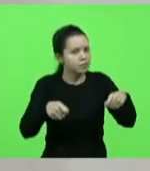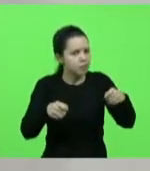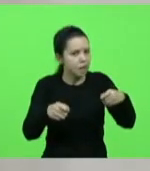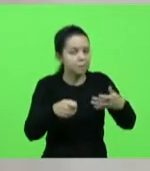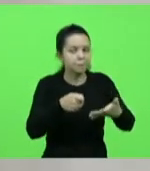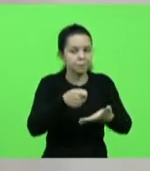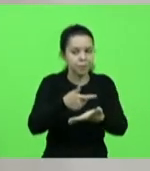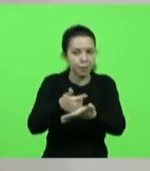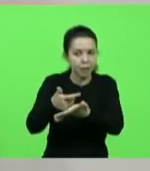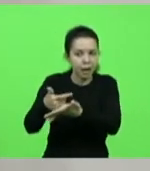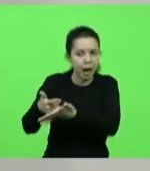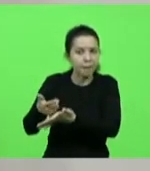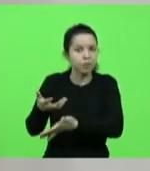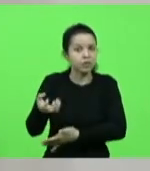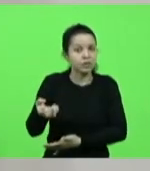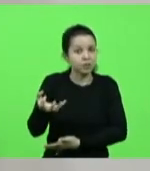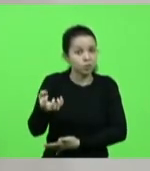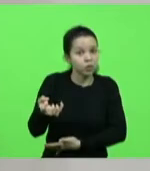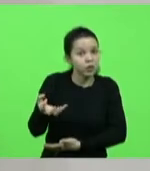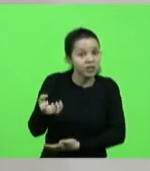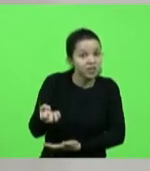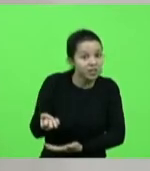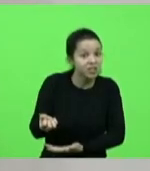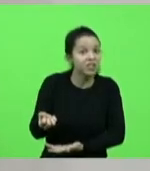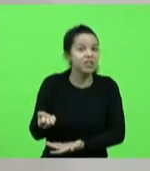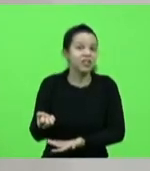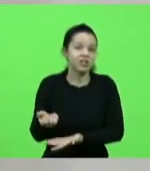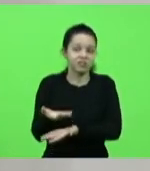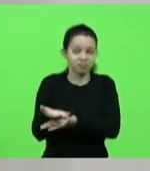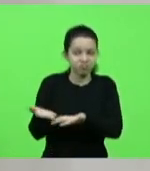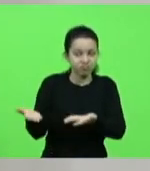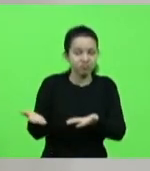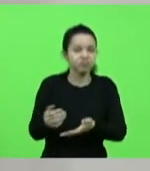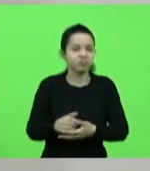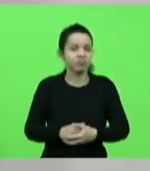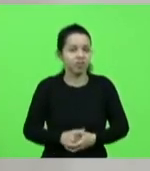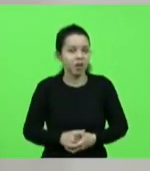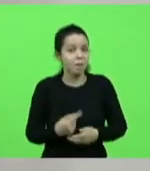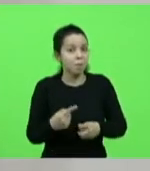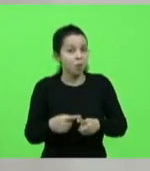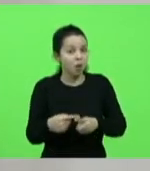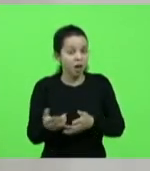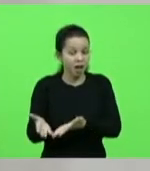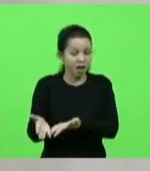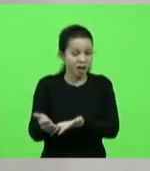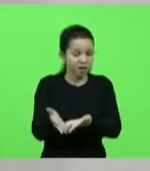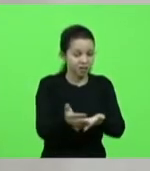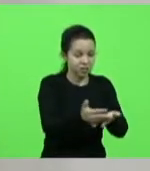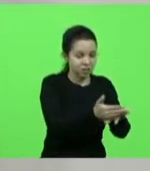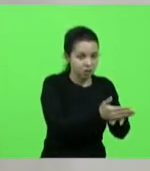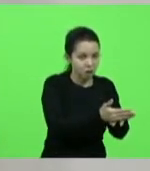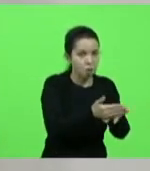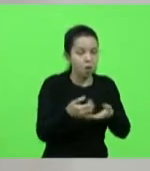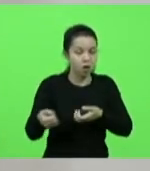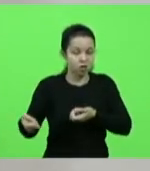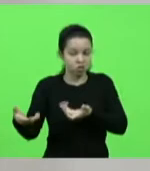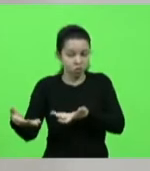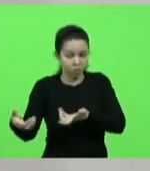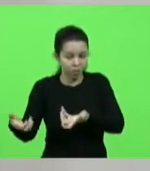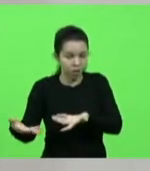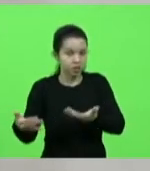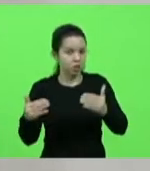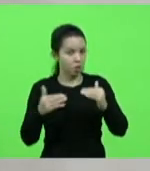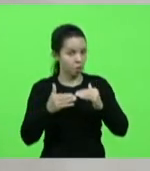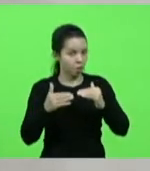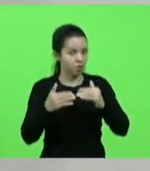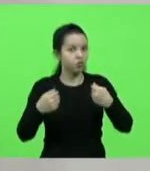as aposentadorias, as pensões, que arrecadação e despesa sejam compatíveis.